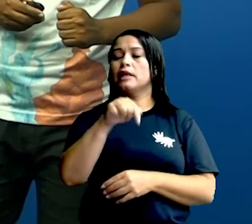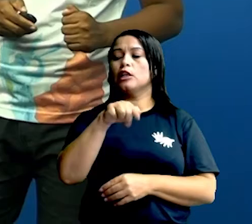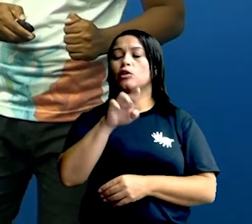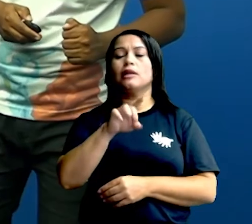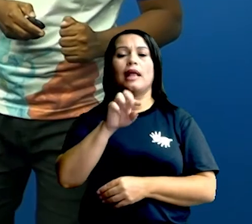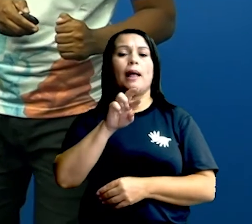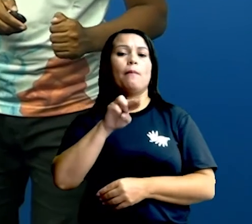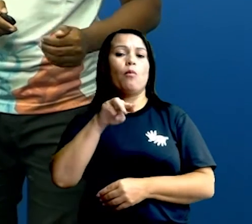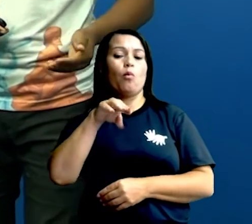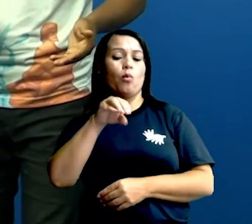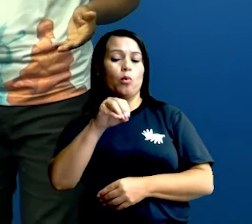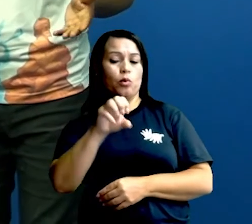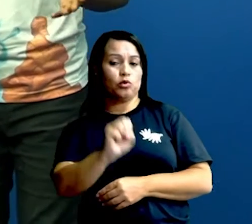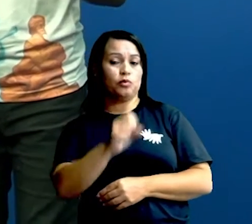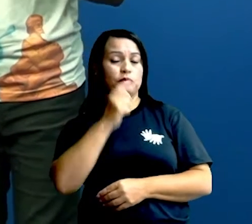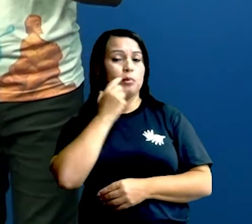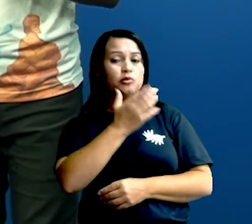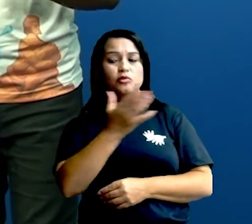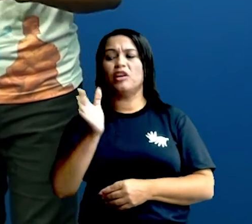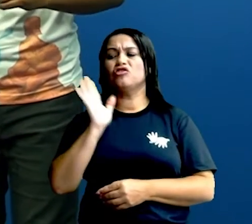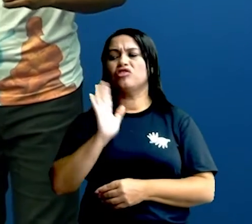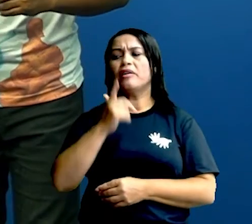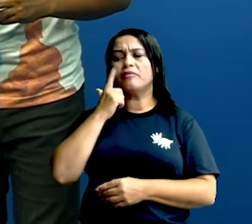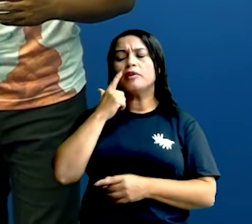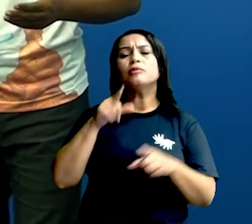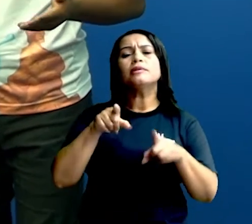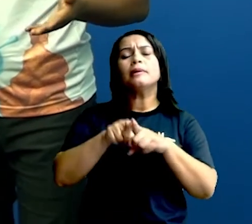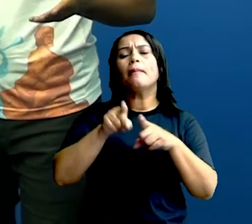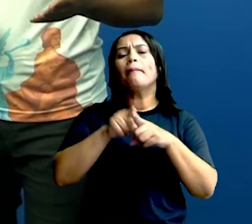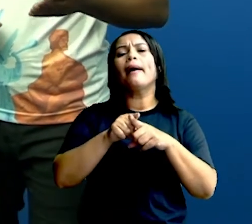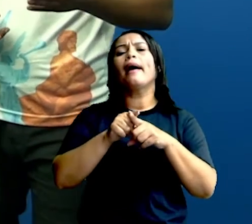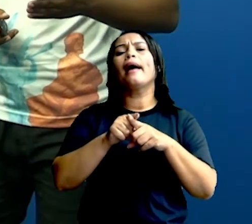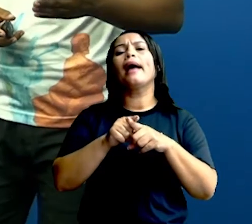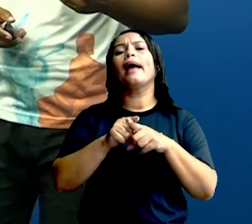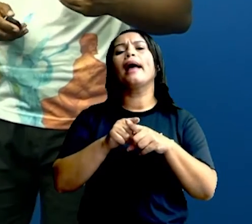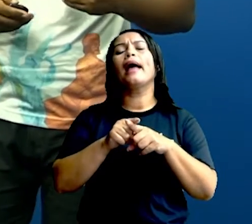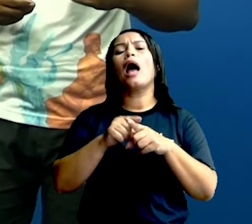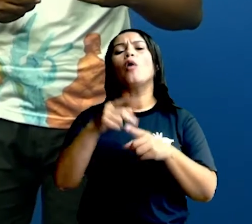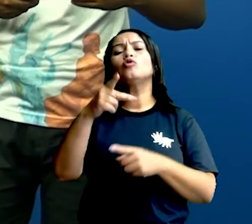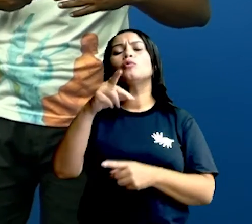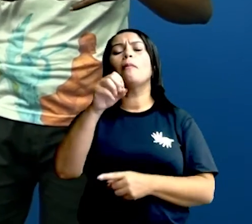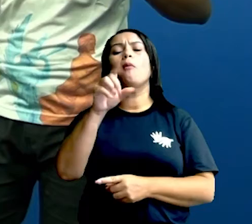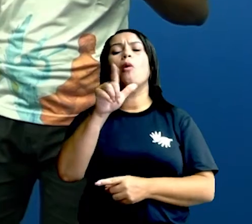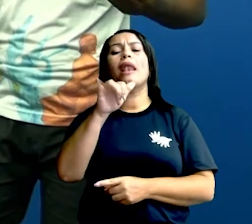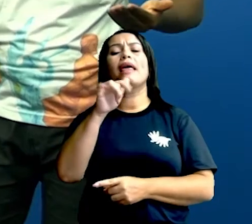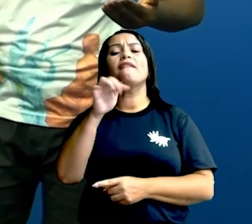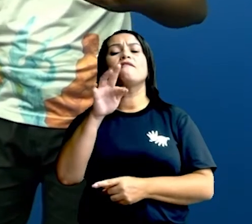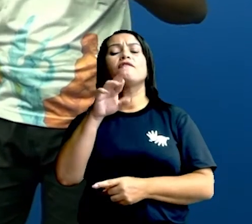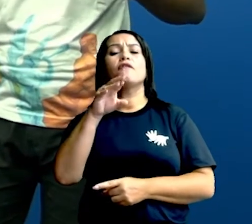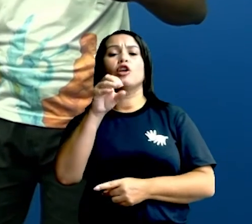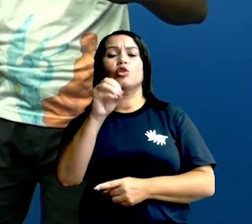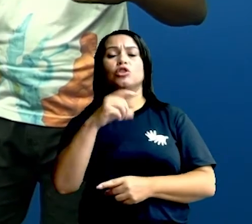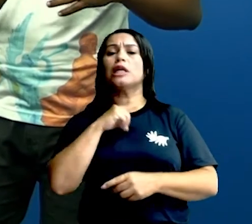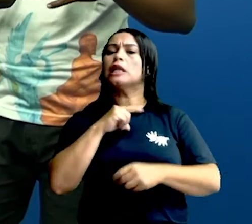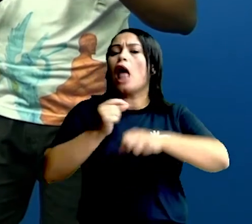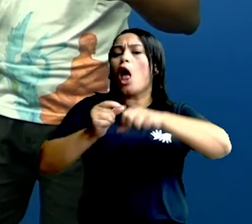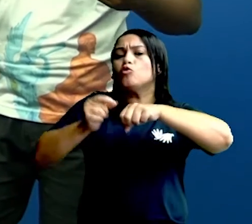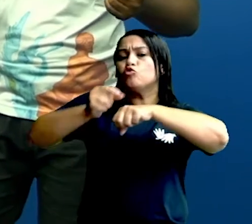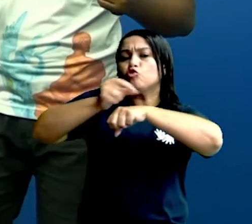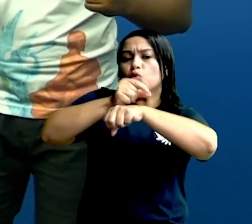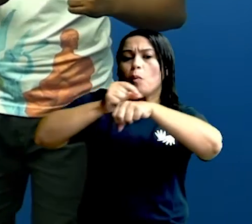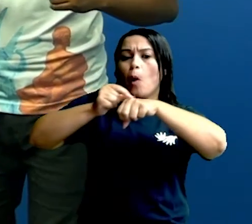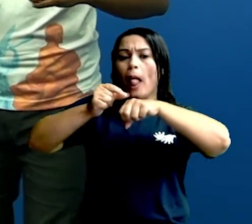equinodermos. Bem, vimos nesses dias, em relação aos poríferos, que eles possuem poros, animais que possuem poros,